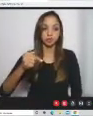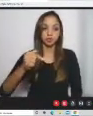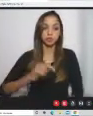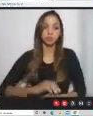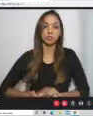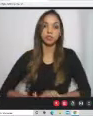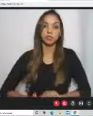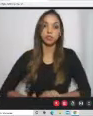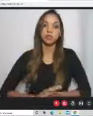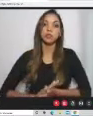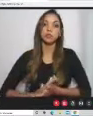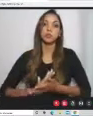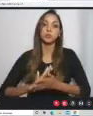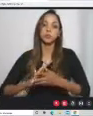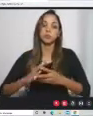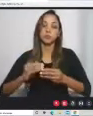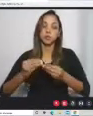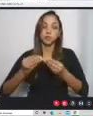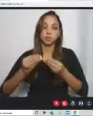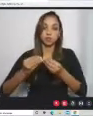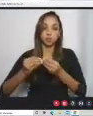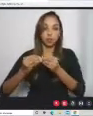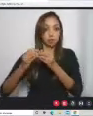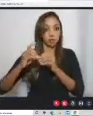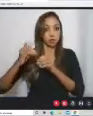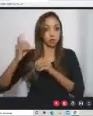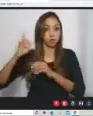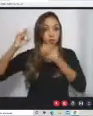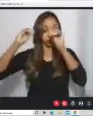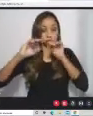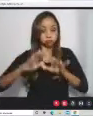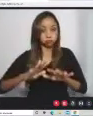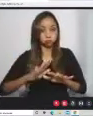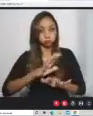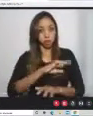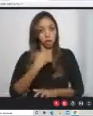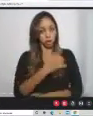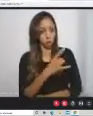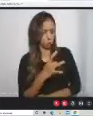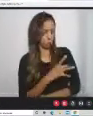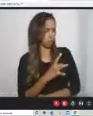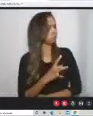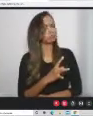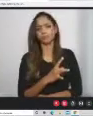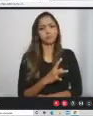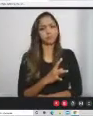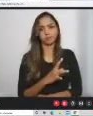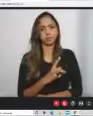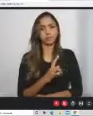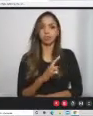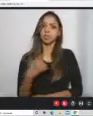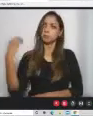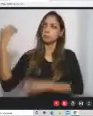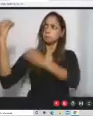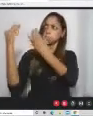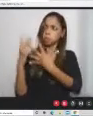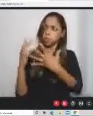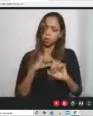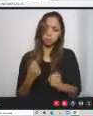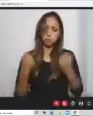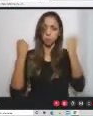que Deus nos deu não nos torna medrosos. Pelo contrário, o Espírito nos enche de poder e de amor e